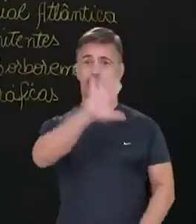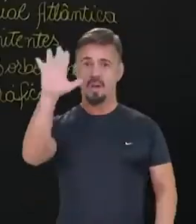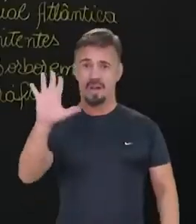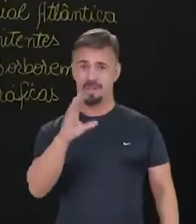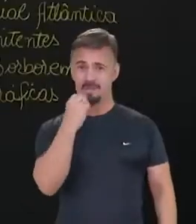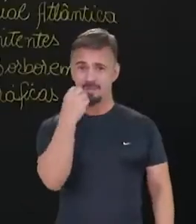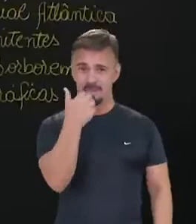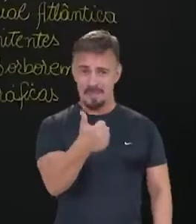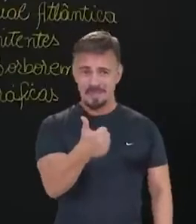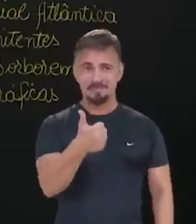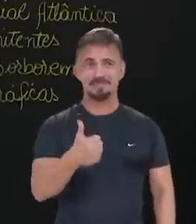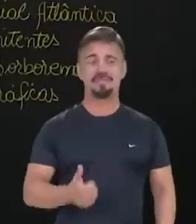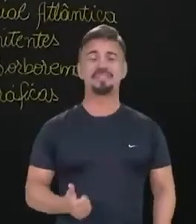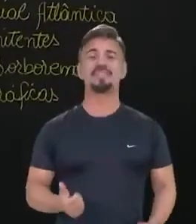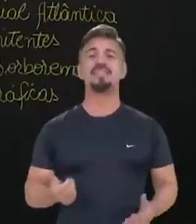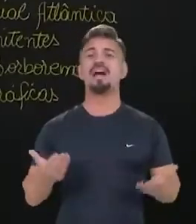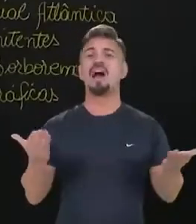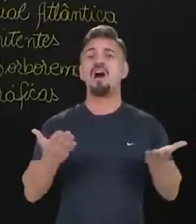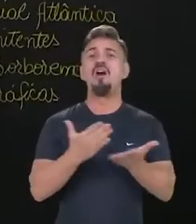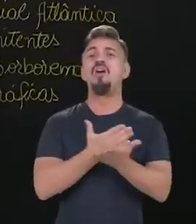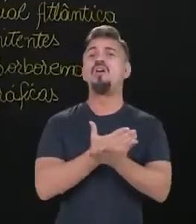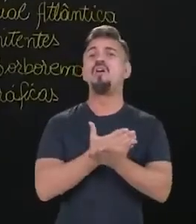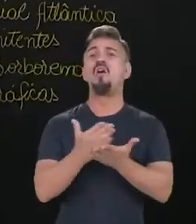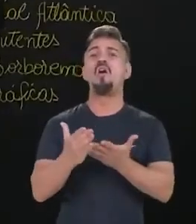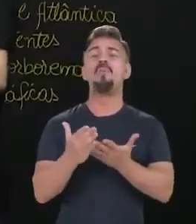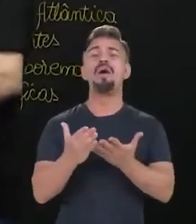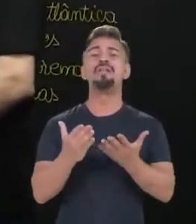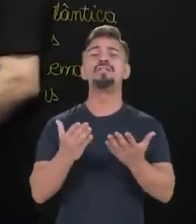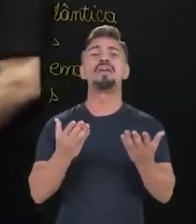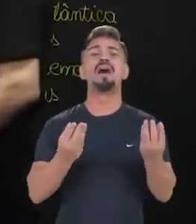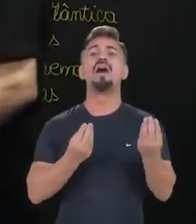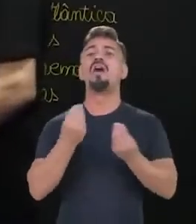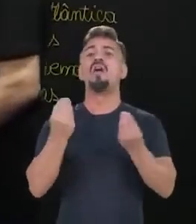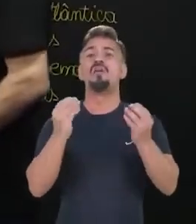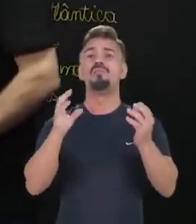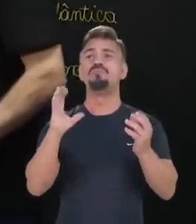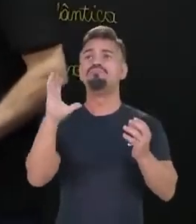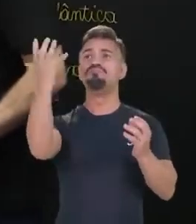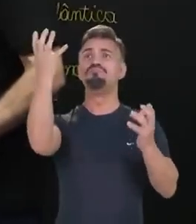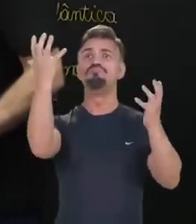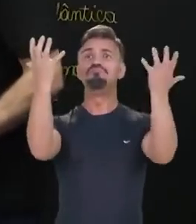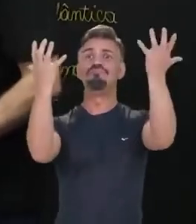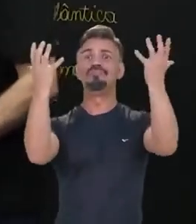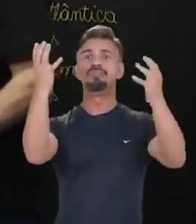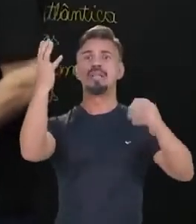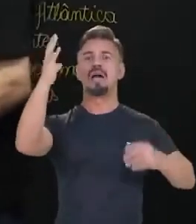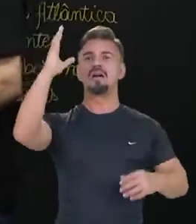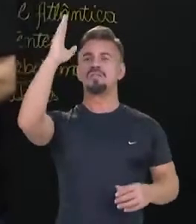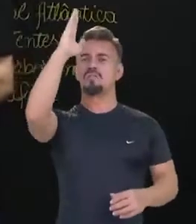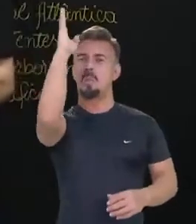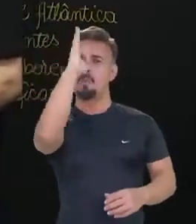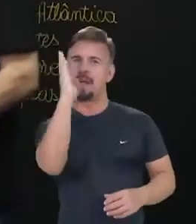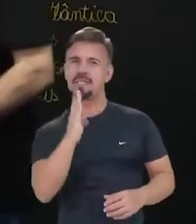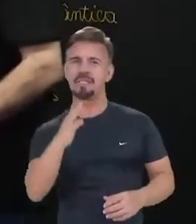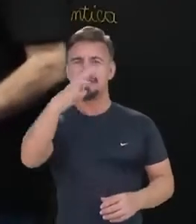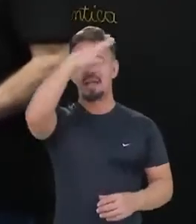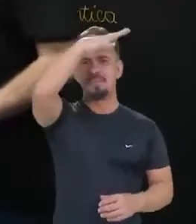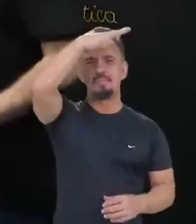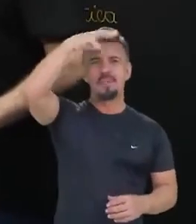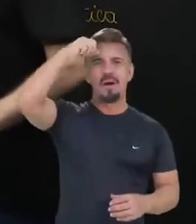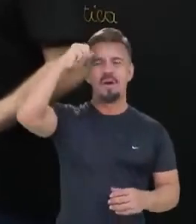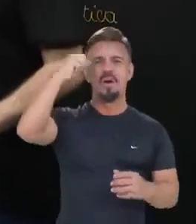Olá pessoal, tudo bem com você? Vamos dar início aos domínios morfoclimáticos brasileiros, falar da Amazônia e